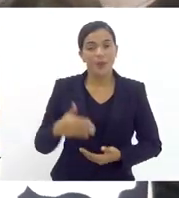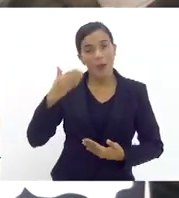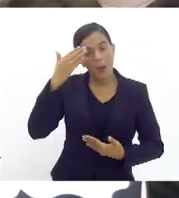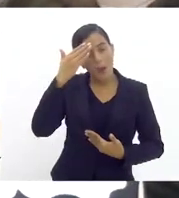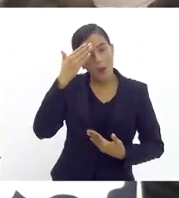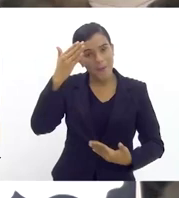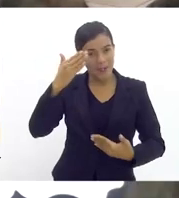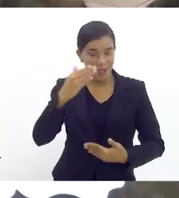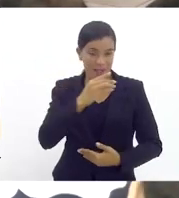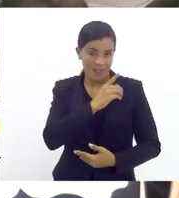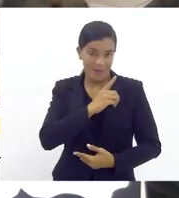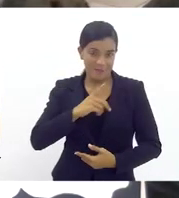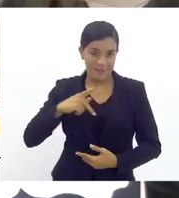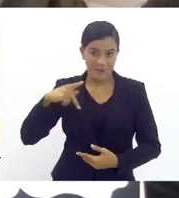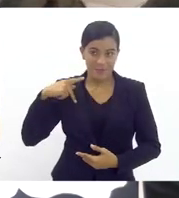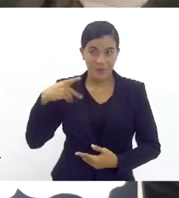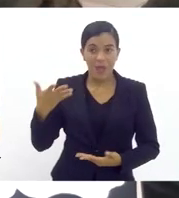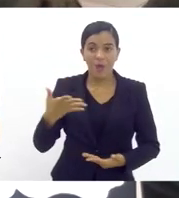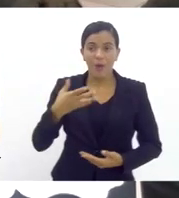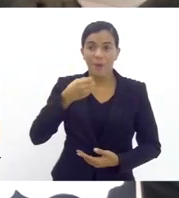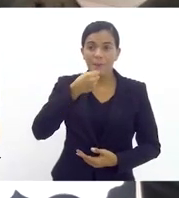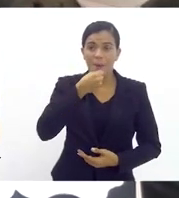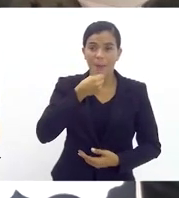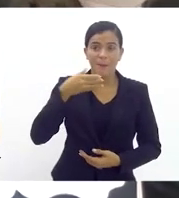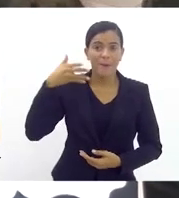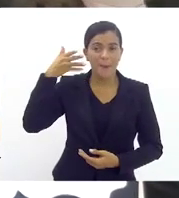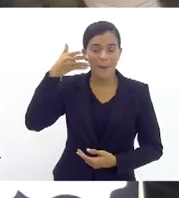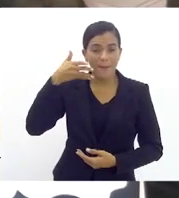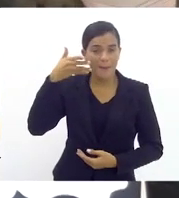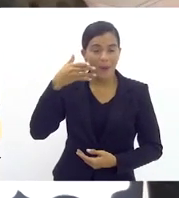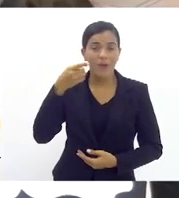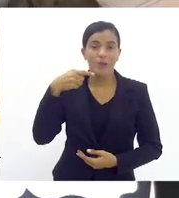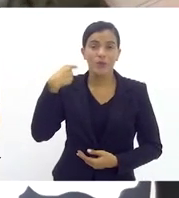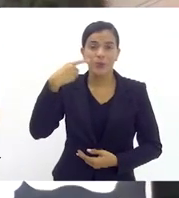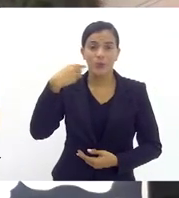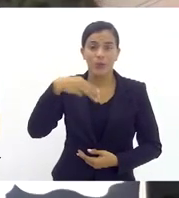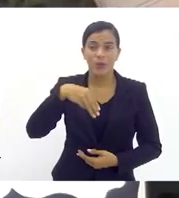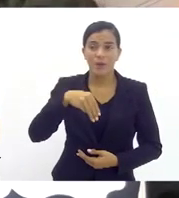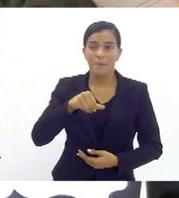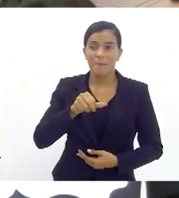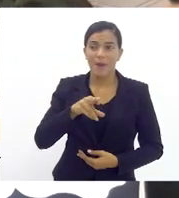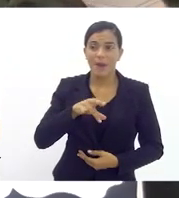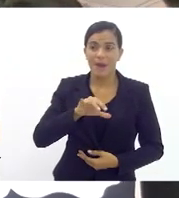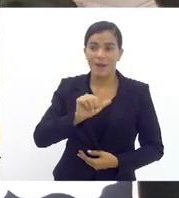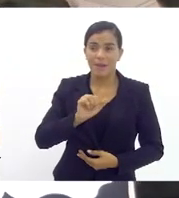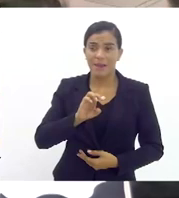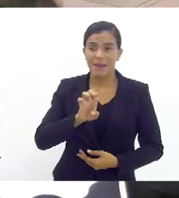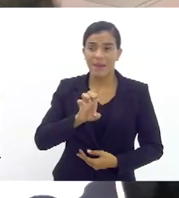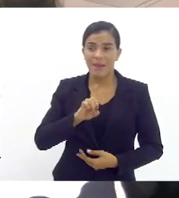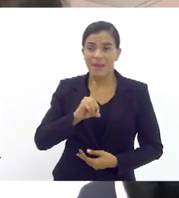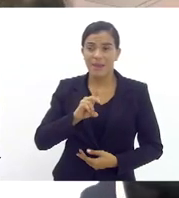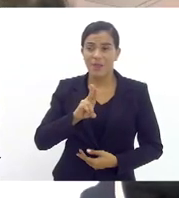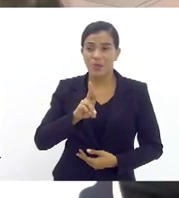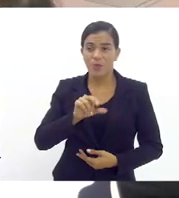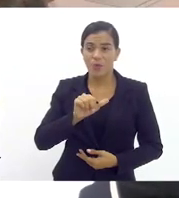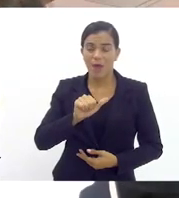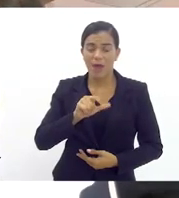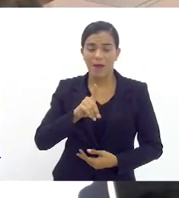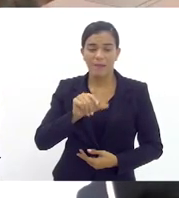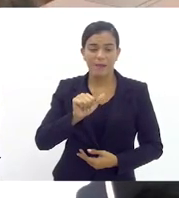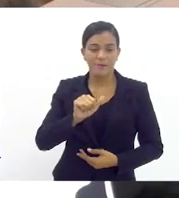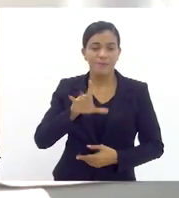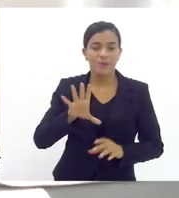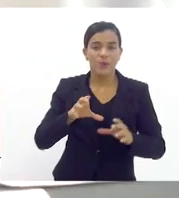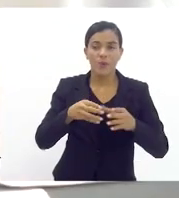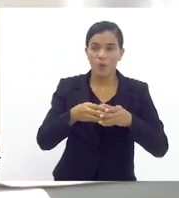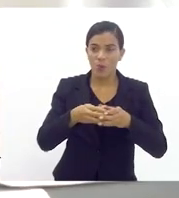defensor. Eu gostaria de passar imediatamente a palavra para a doutora Maria Eduarda, presidenta do Conselho Estadual LGBT, diretora